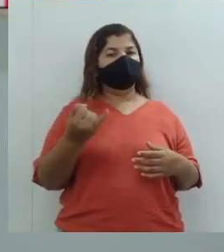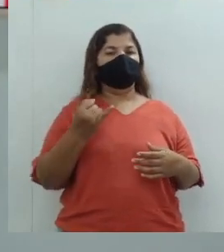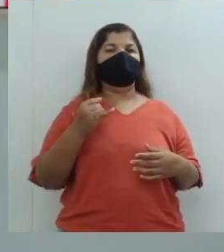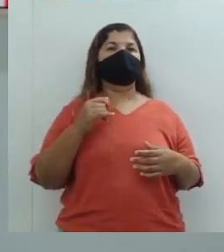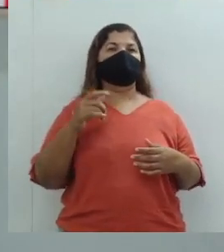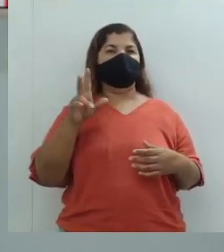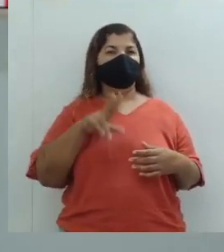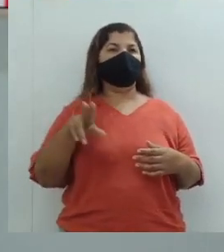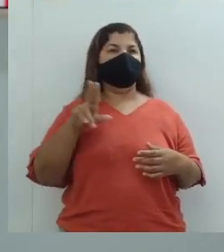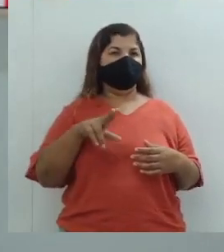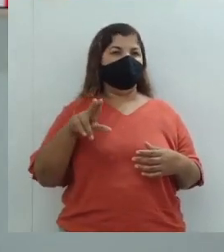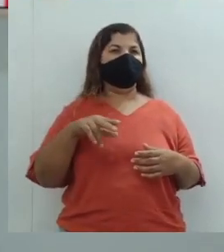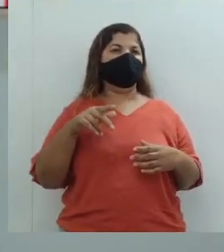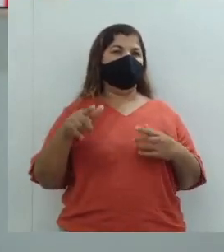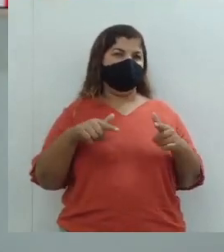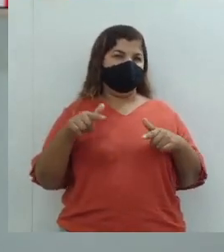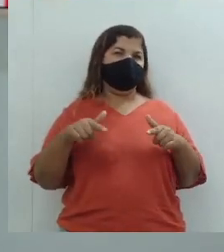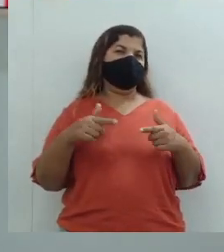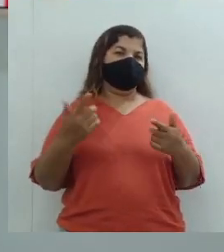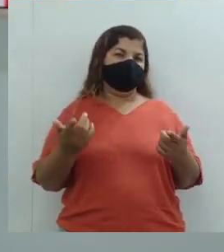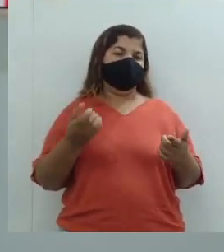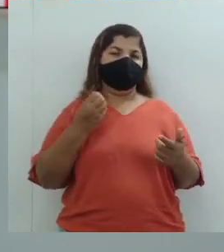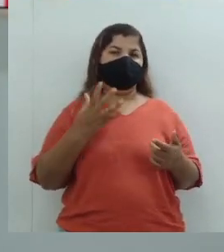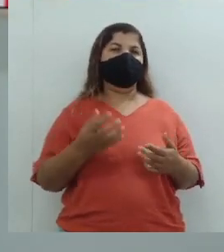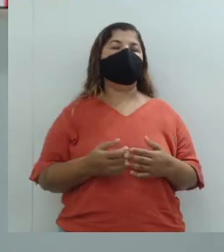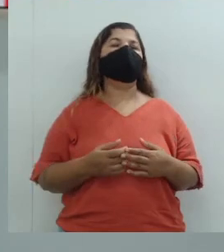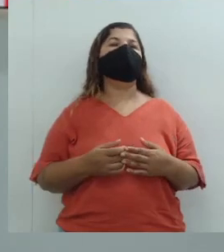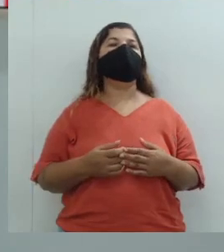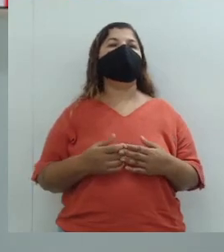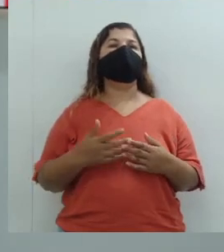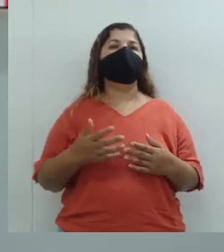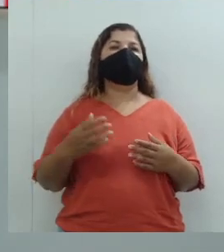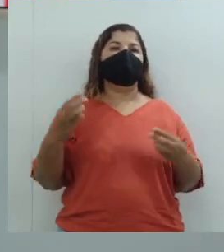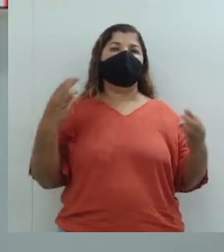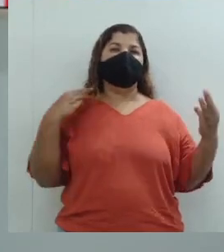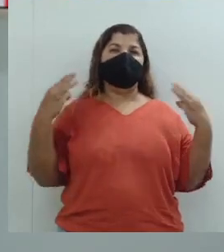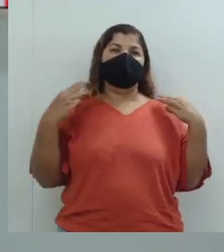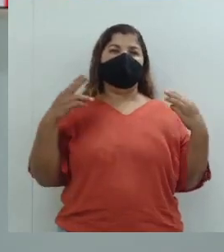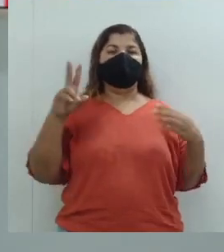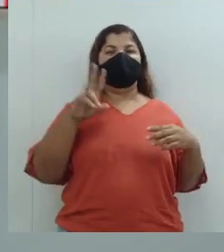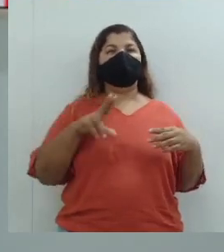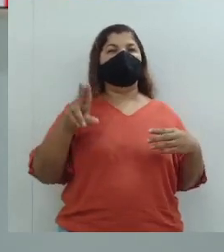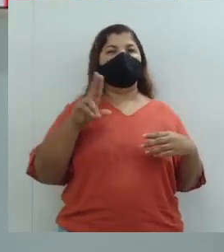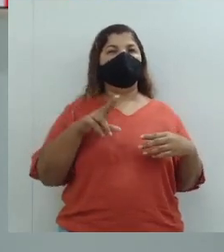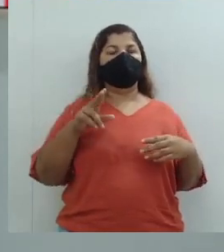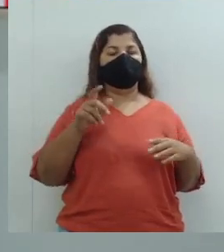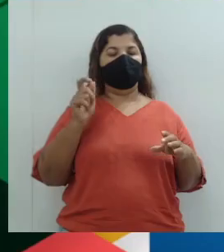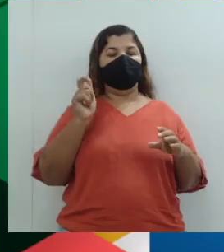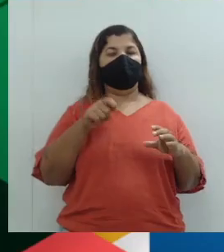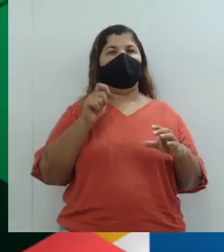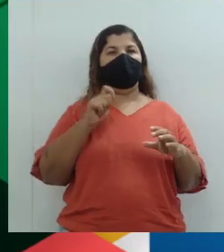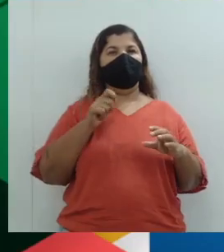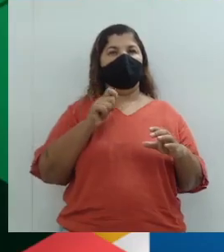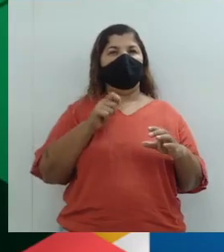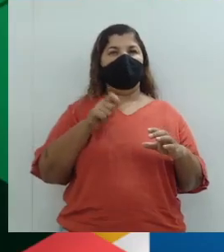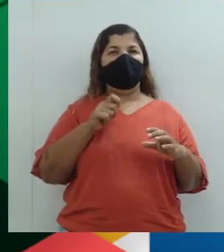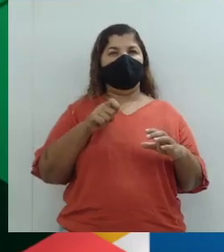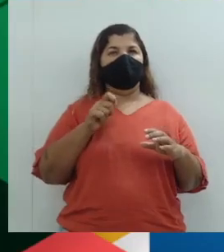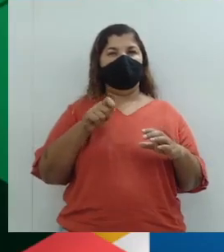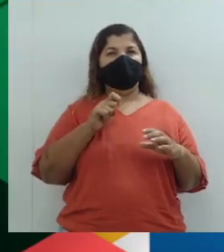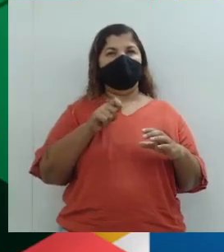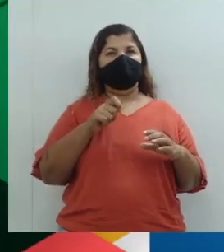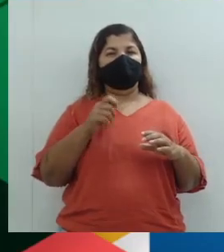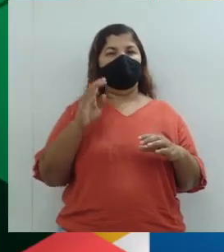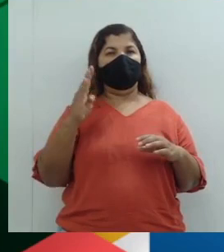trabalhar. Voltando aqui, os motoristas usam um pequeno martelo de madeira, né, para